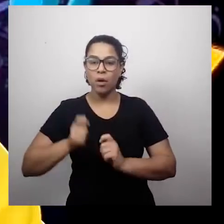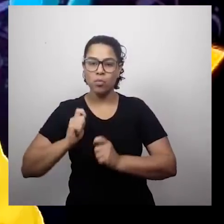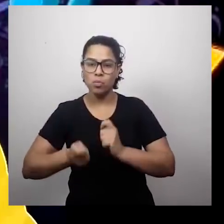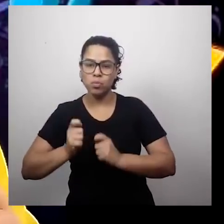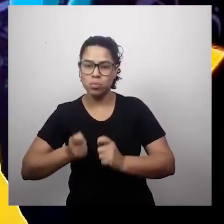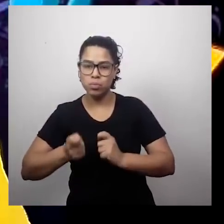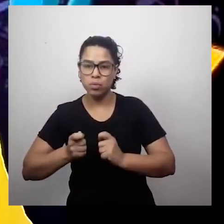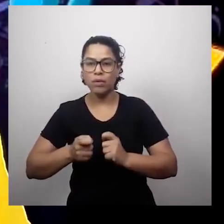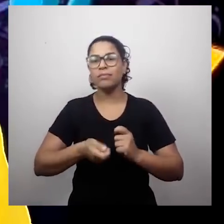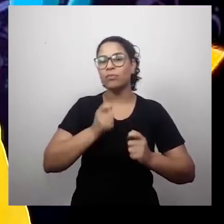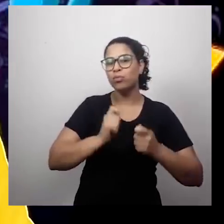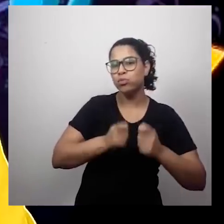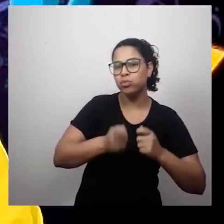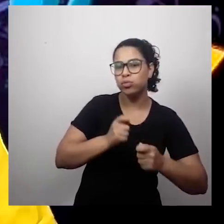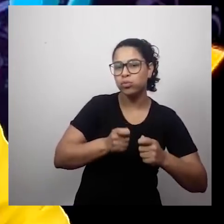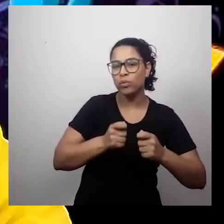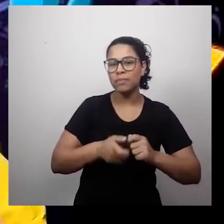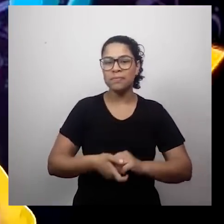drum,